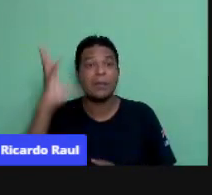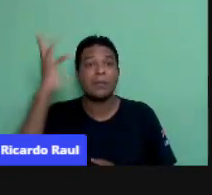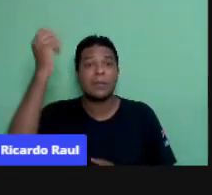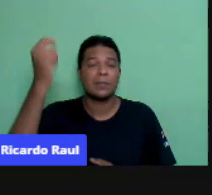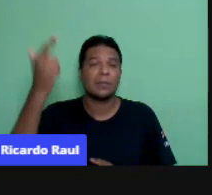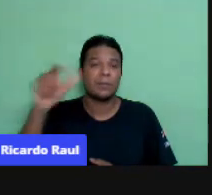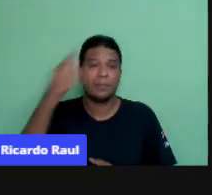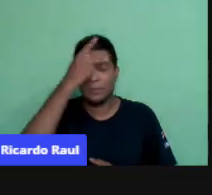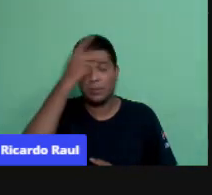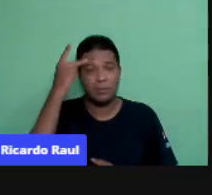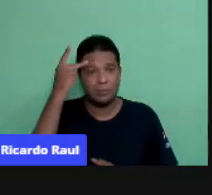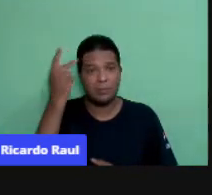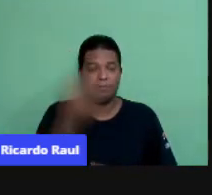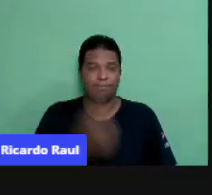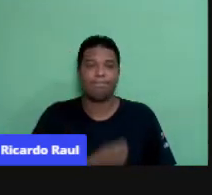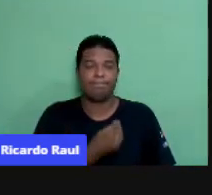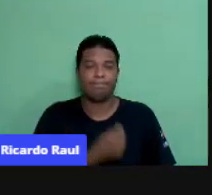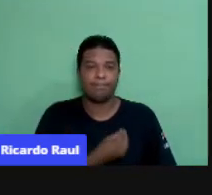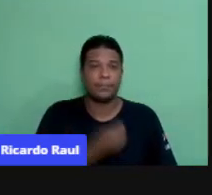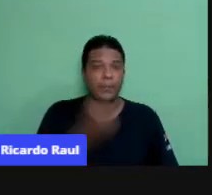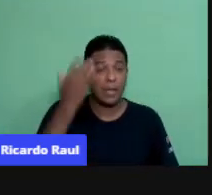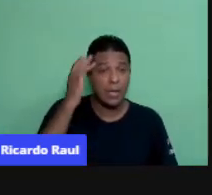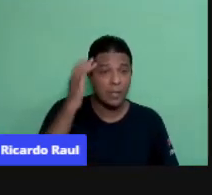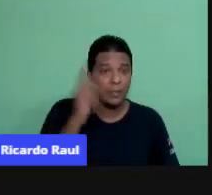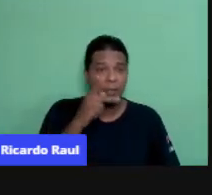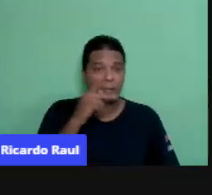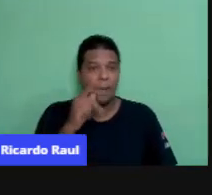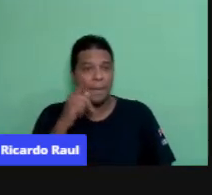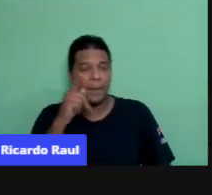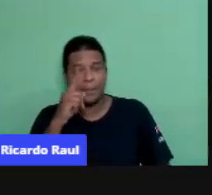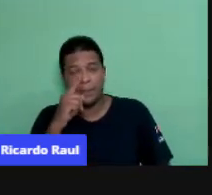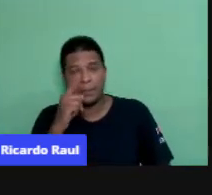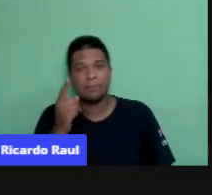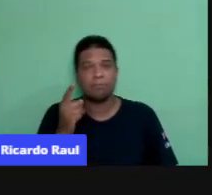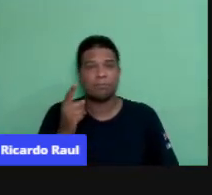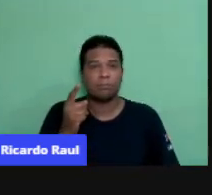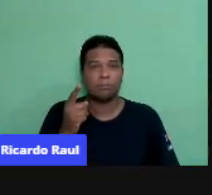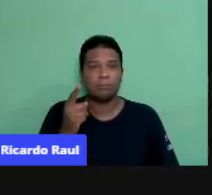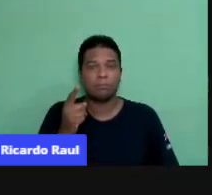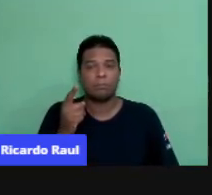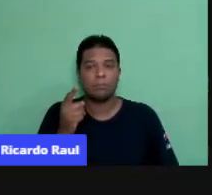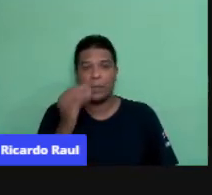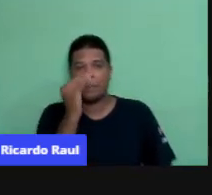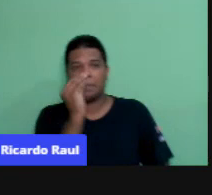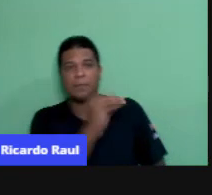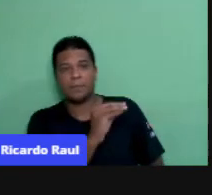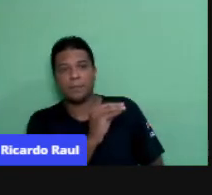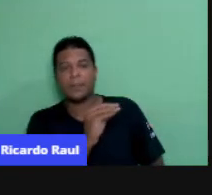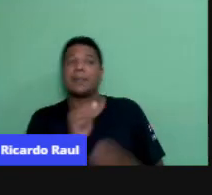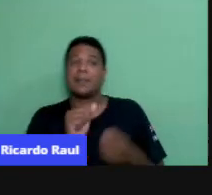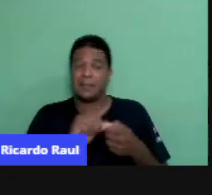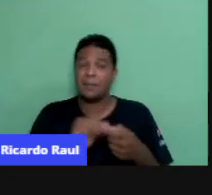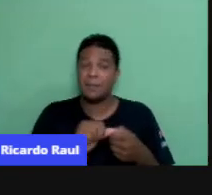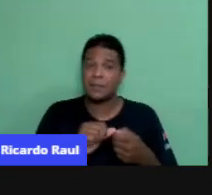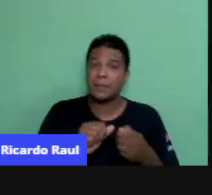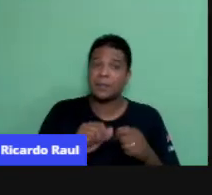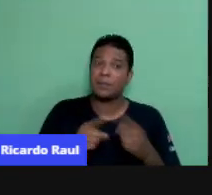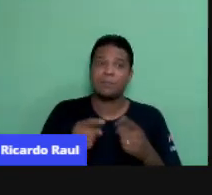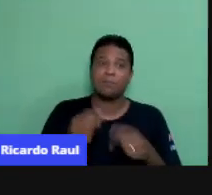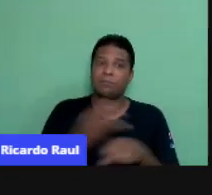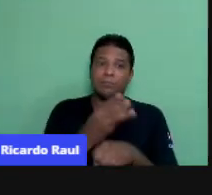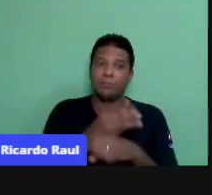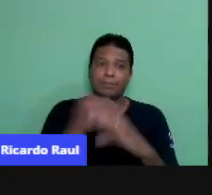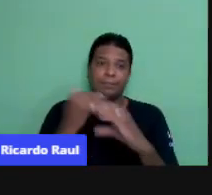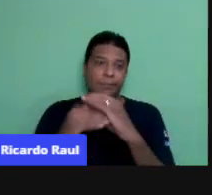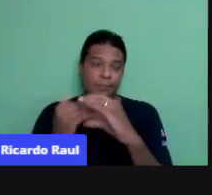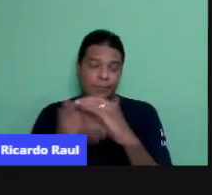outro. Mas às vezes a gente acha que tem pai que não está se importando, mas lá em casa, com o filho, ele está fazendo. Aí só não está dando feedback. Mas como